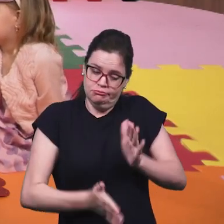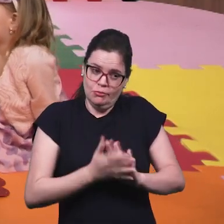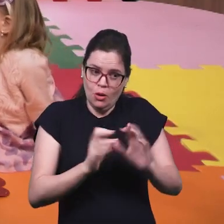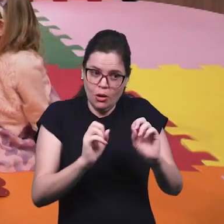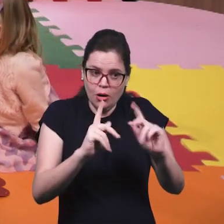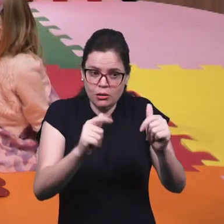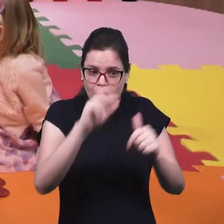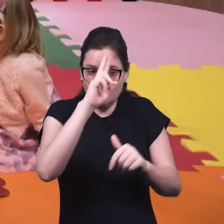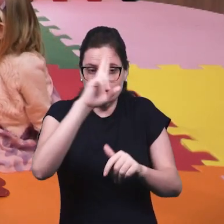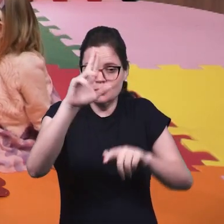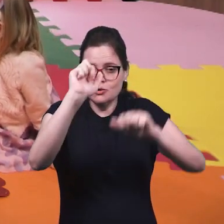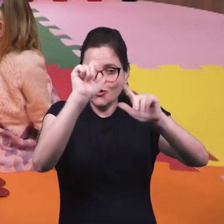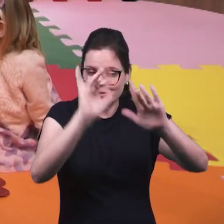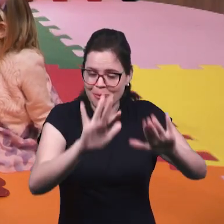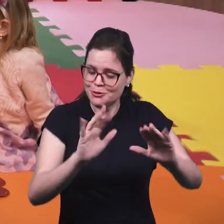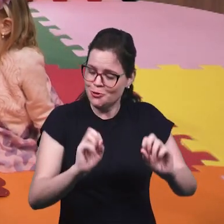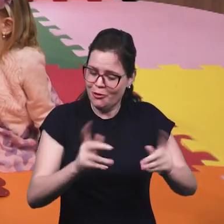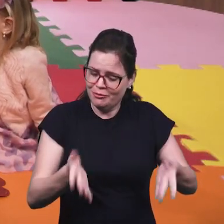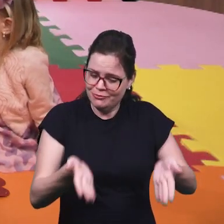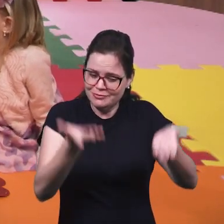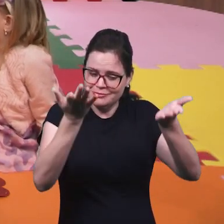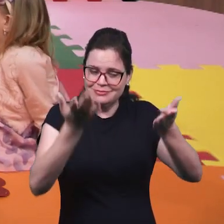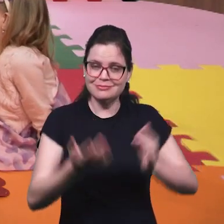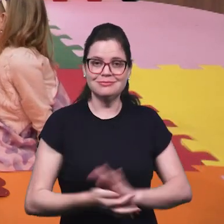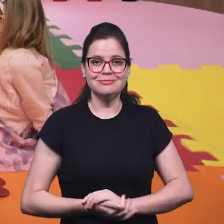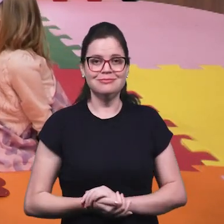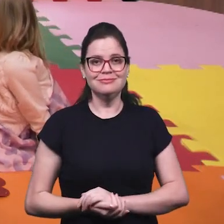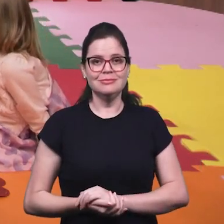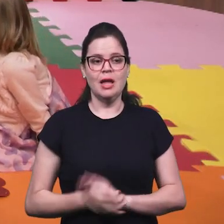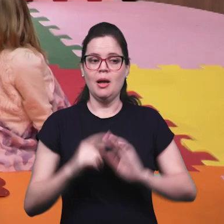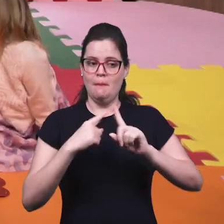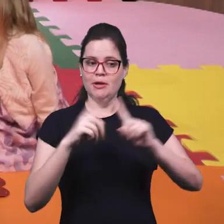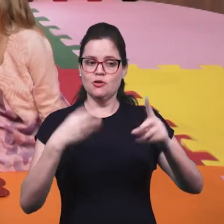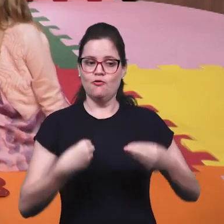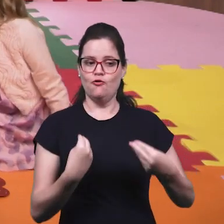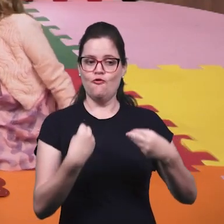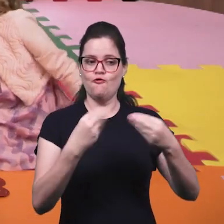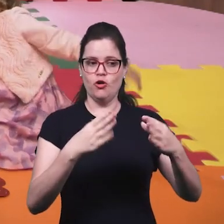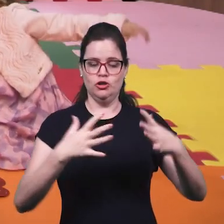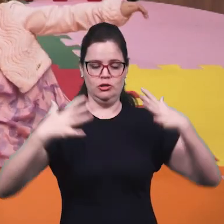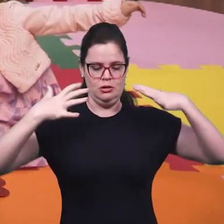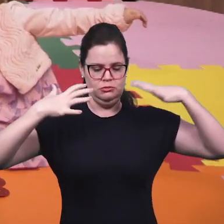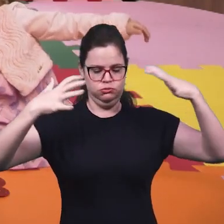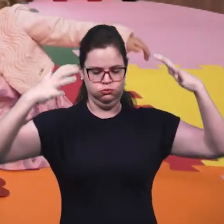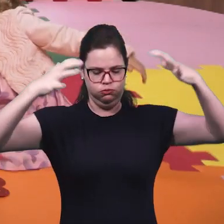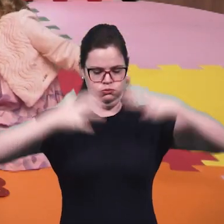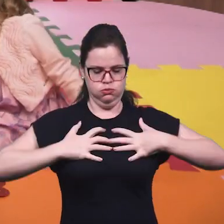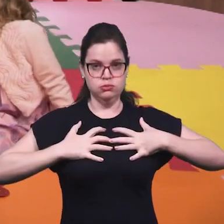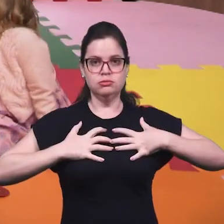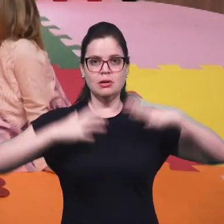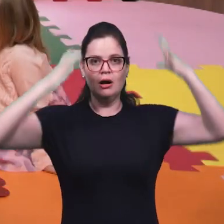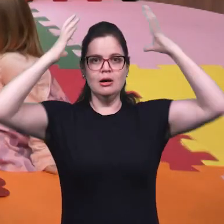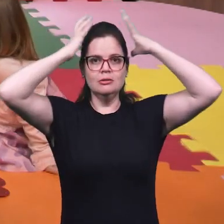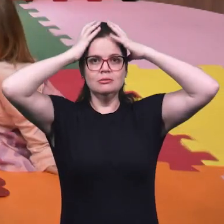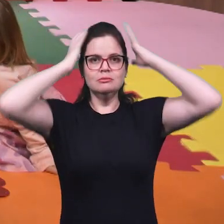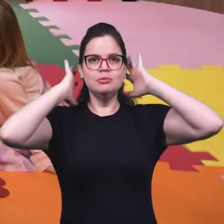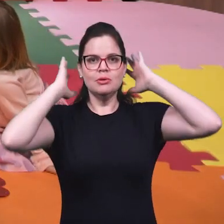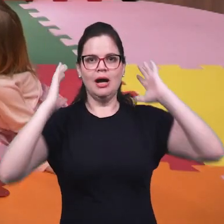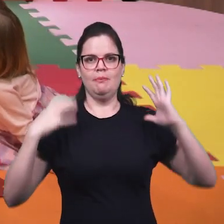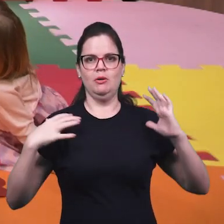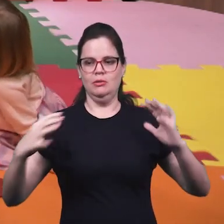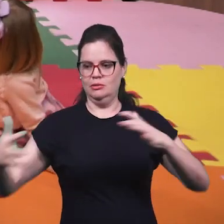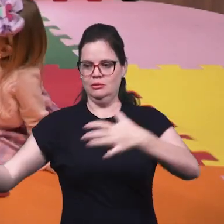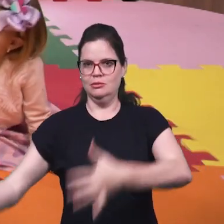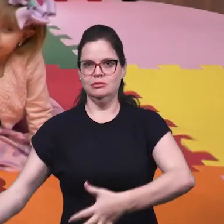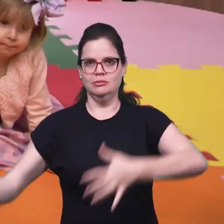Senhor seja contigo. Mas eu vou colocar uma armadura em você. Aí pegou a armadura de Saul